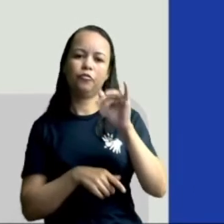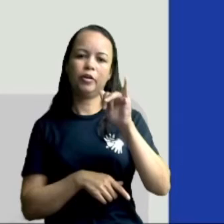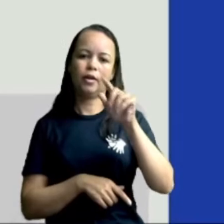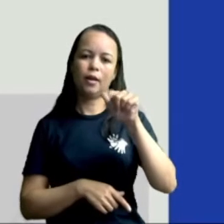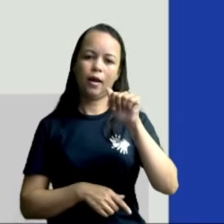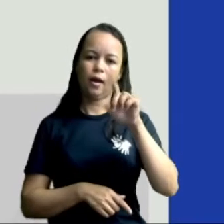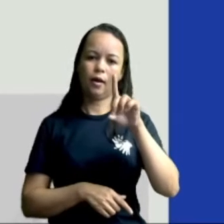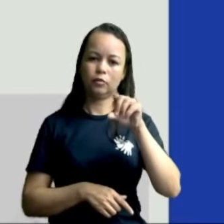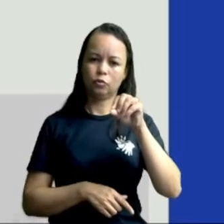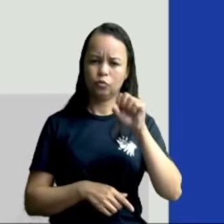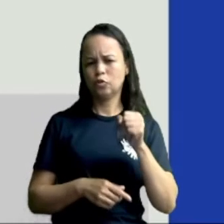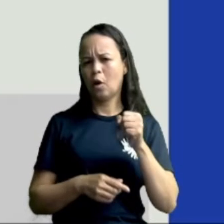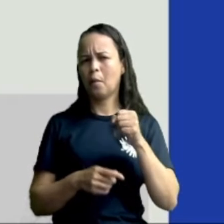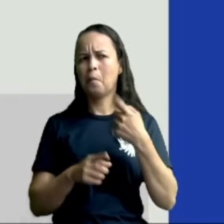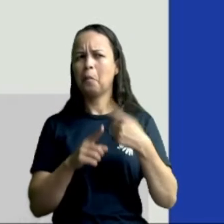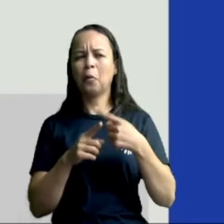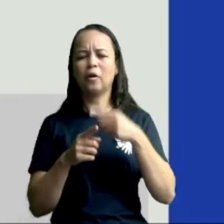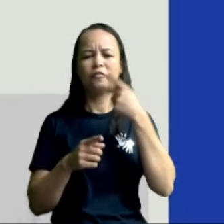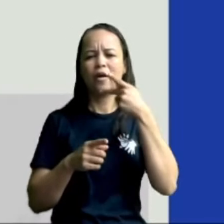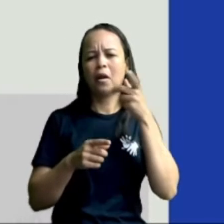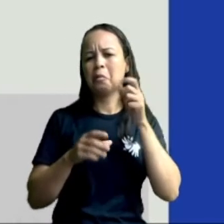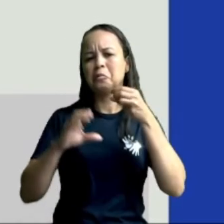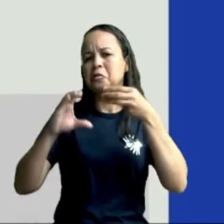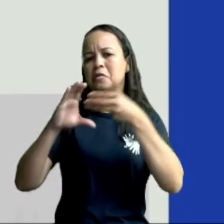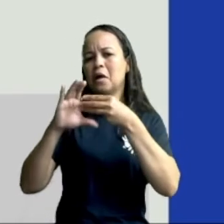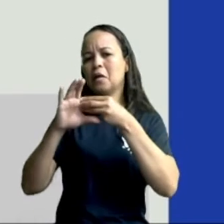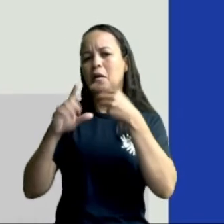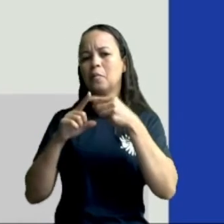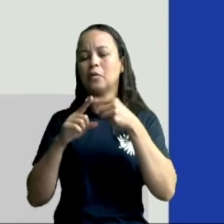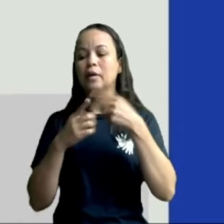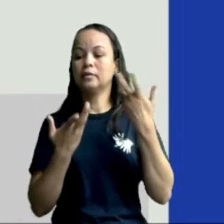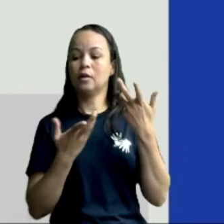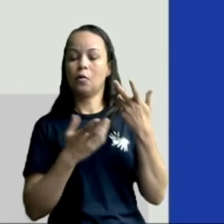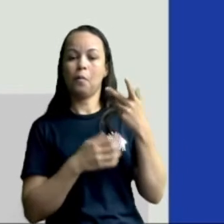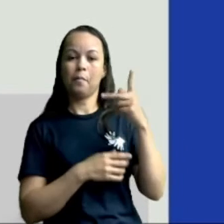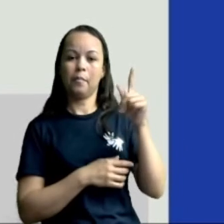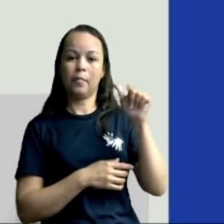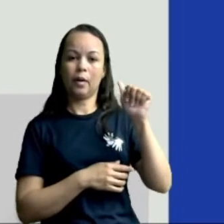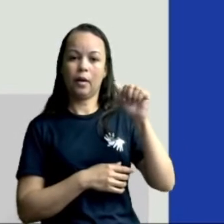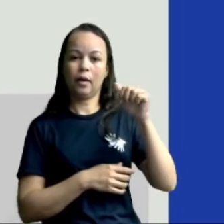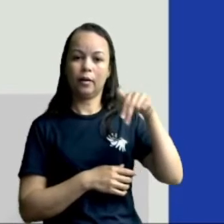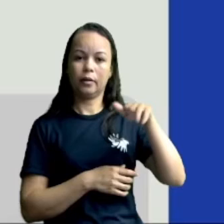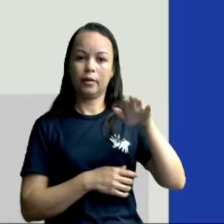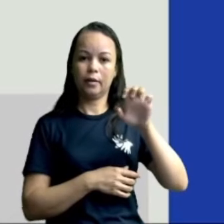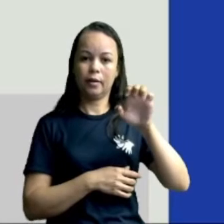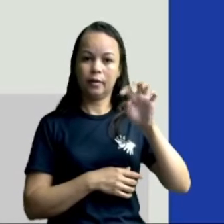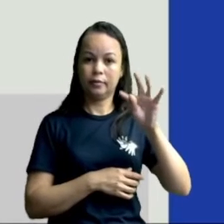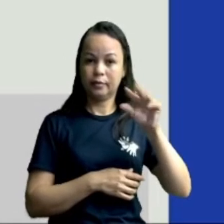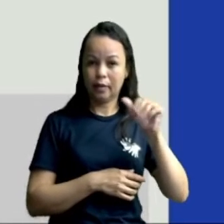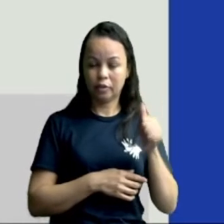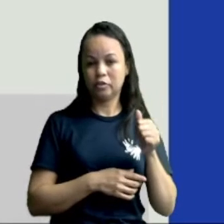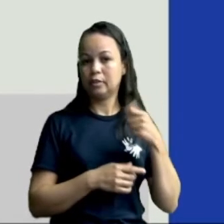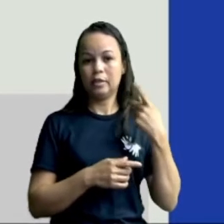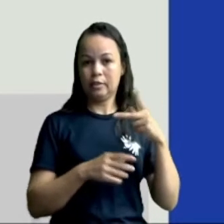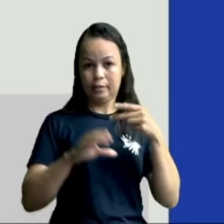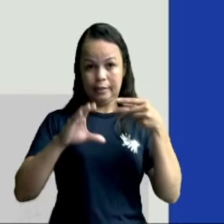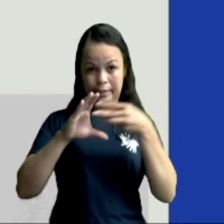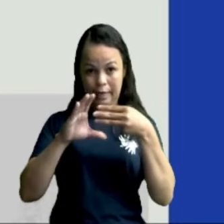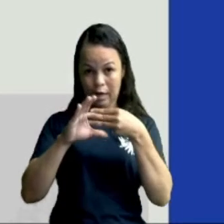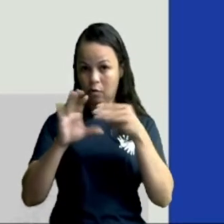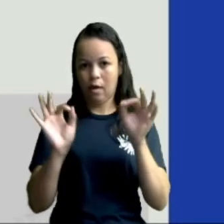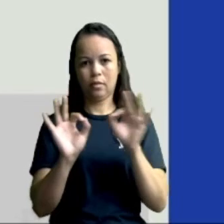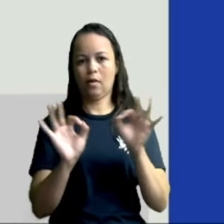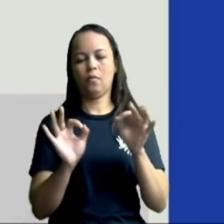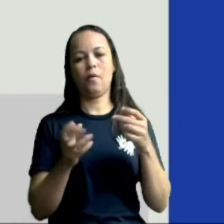E por que não dizem células? Porque a gente vai ver que tem uma estrutura aqui chamada plaquetas, que não são células. Embora o texto aqui coloque como sendo células, mas